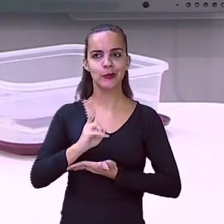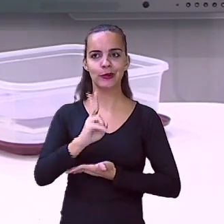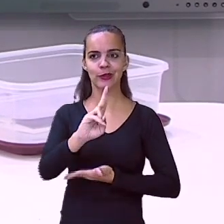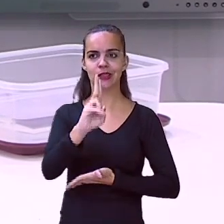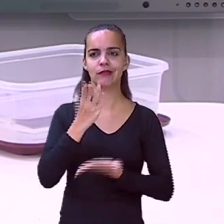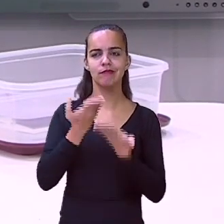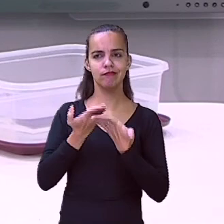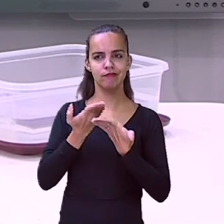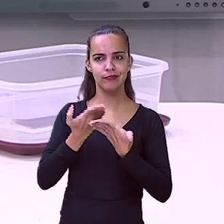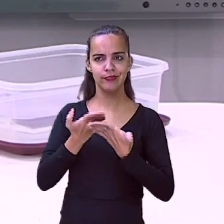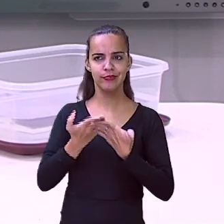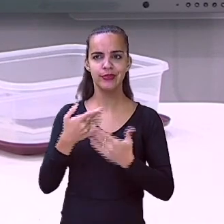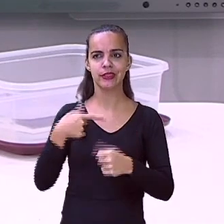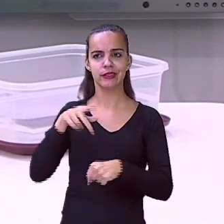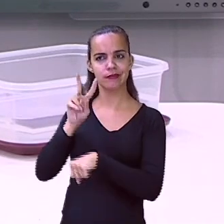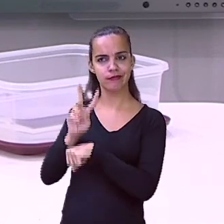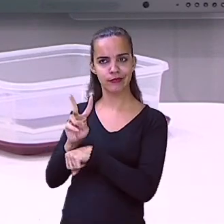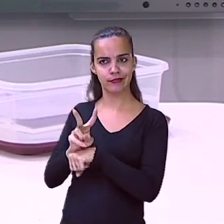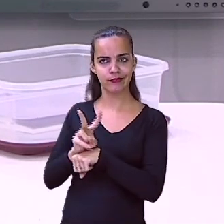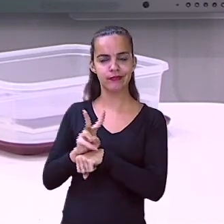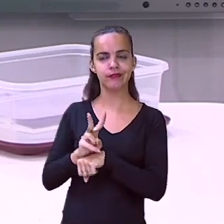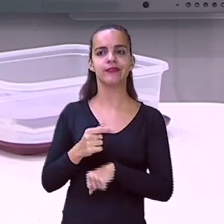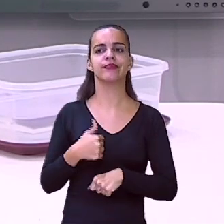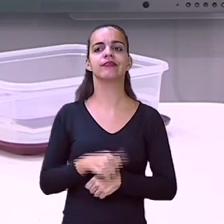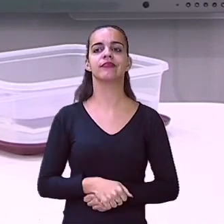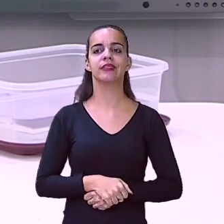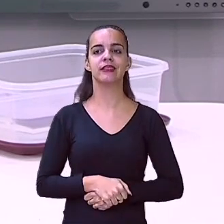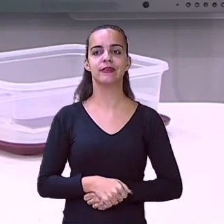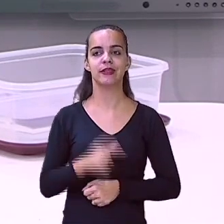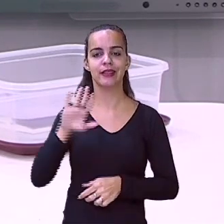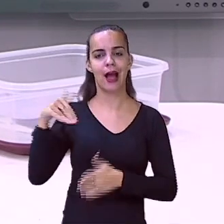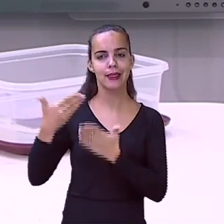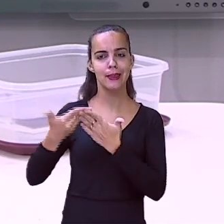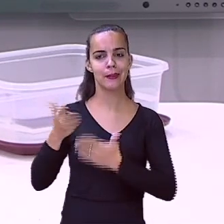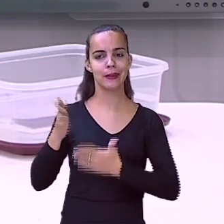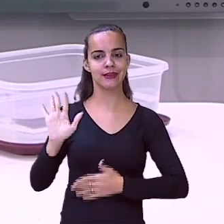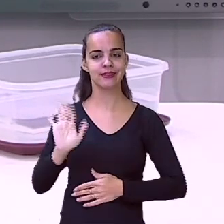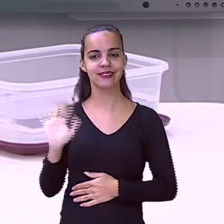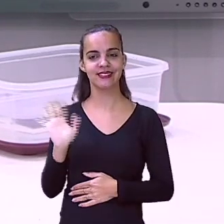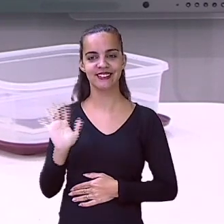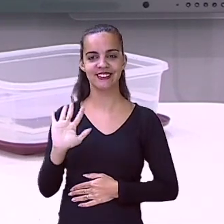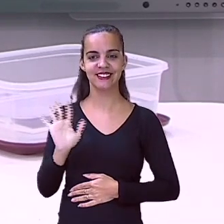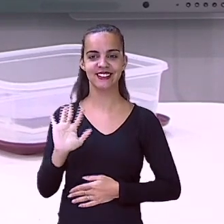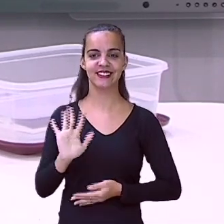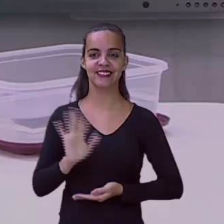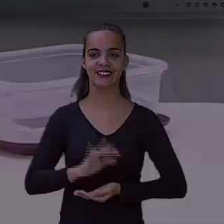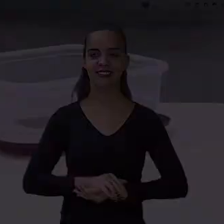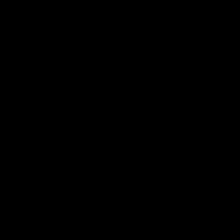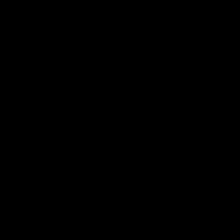Continue se cuidando, continue estudando. Até mais. Tchau!